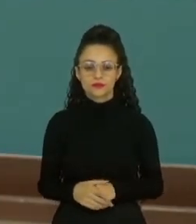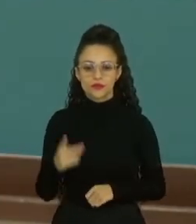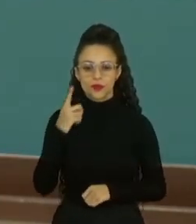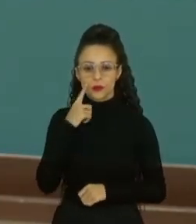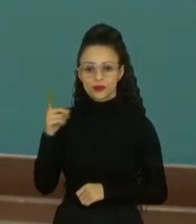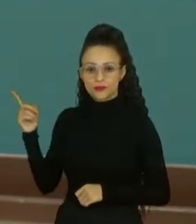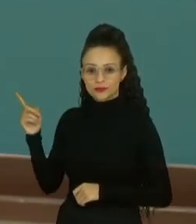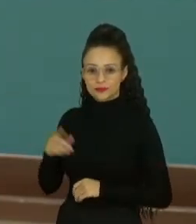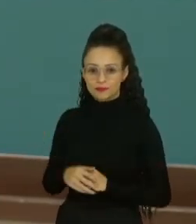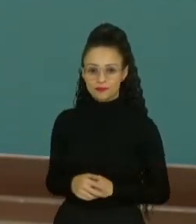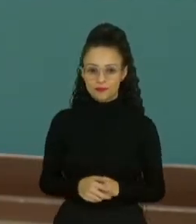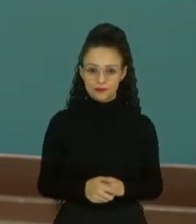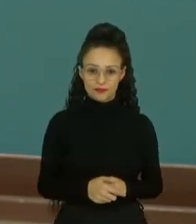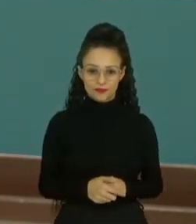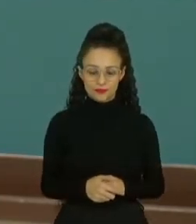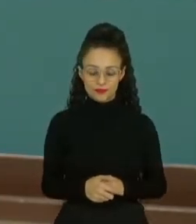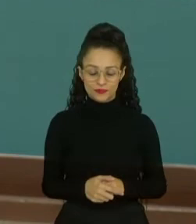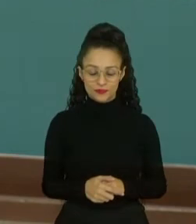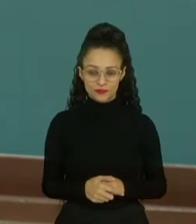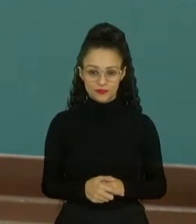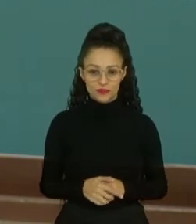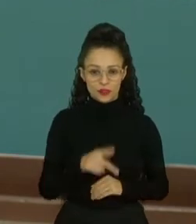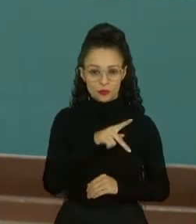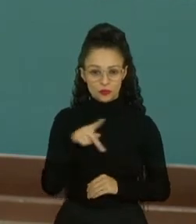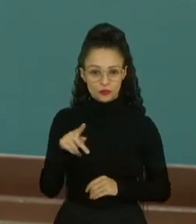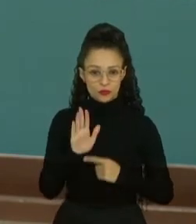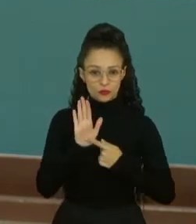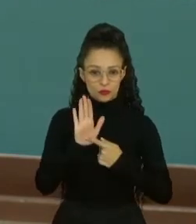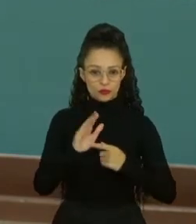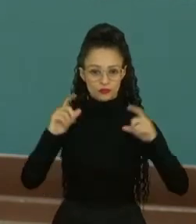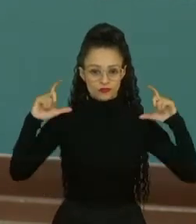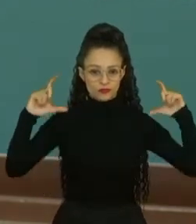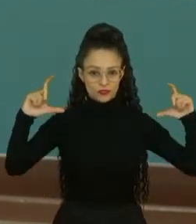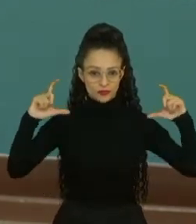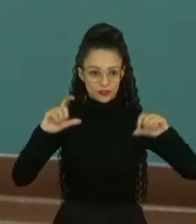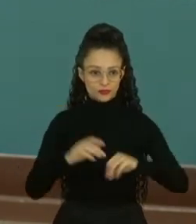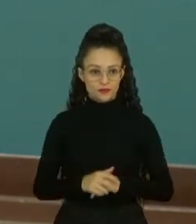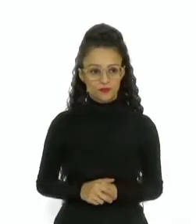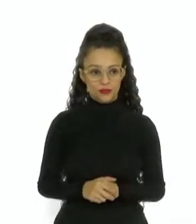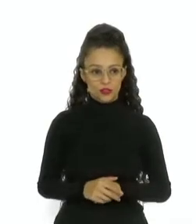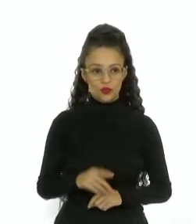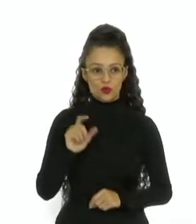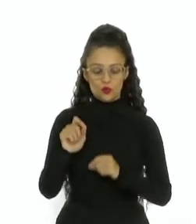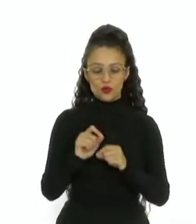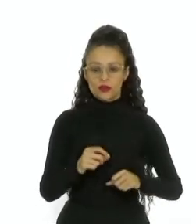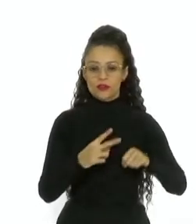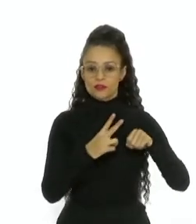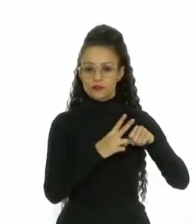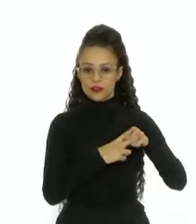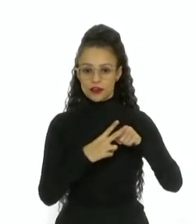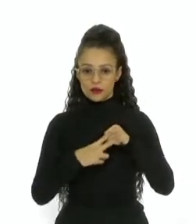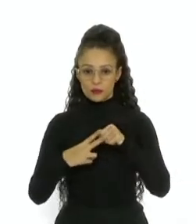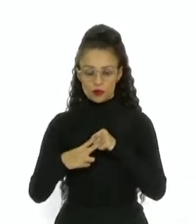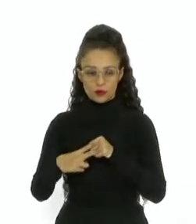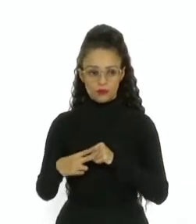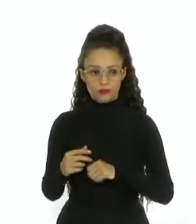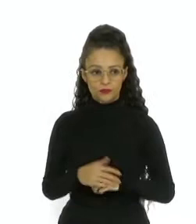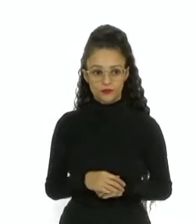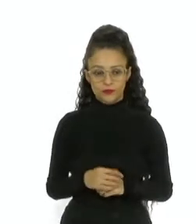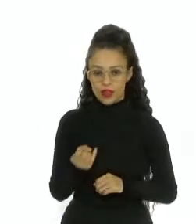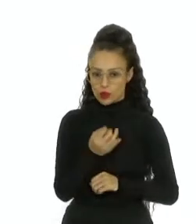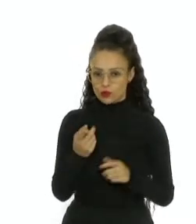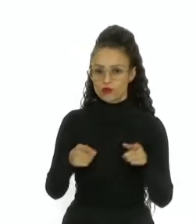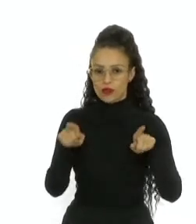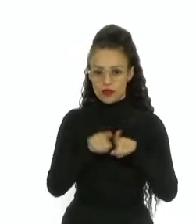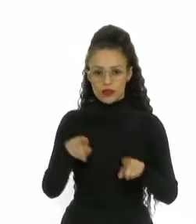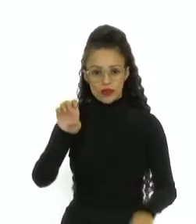Olha lá, então nós tivemos aqui, né? O professor marcou ali o trecho, né? Também. Onde cada verbo é identificado. Alguns se repetem,